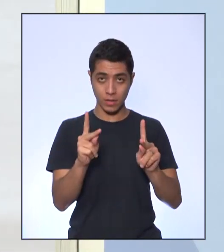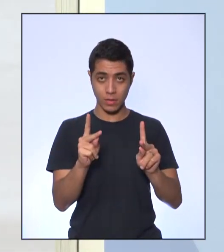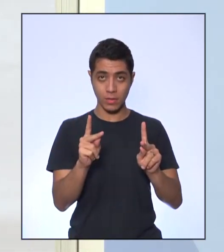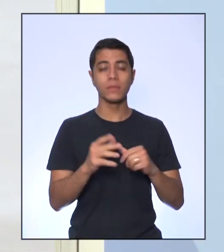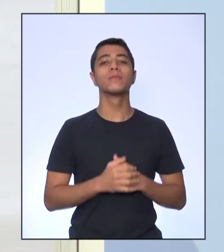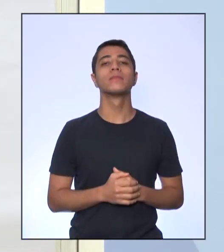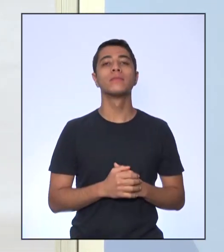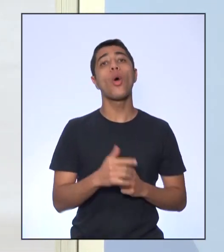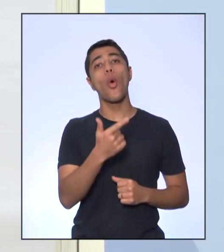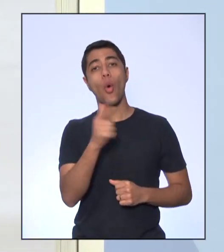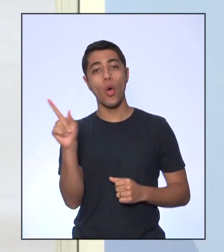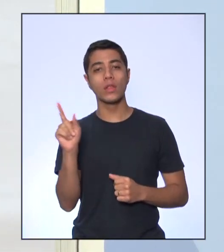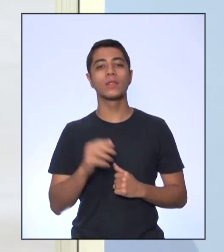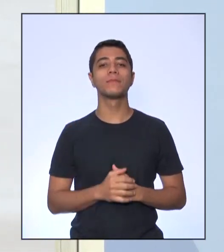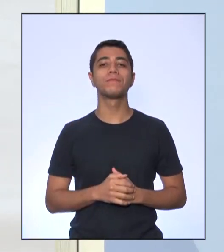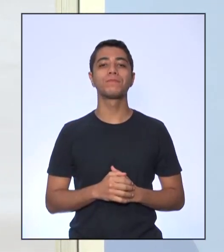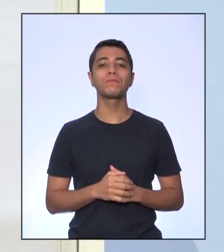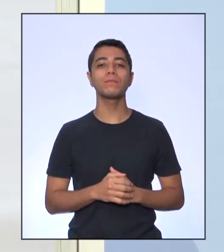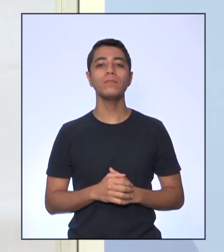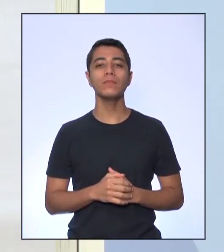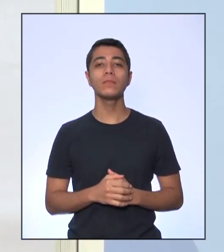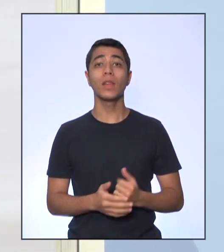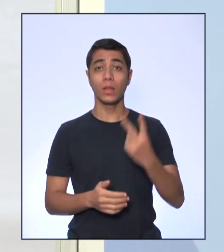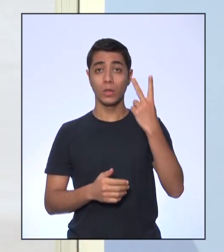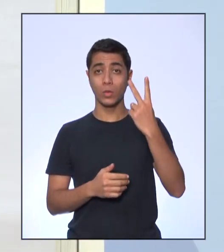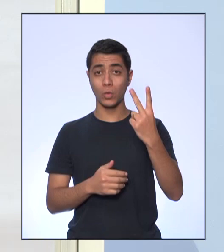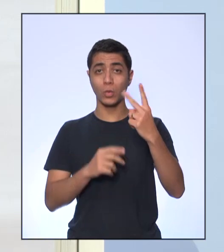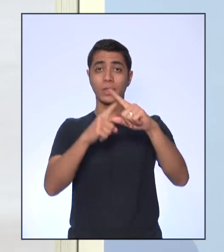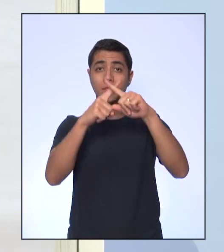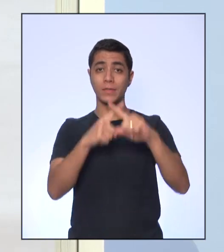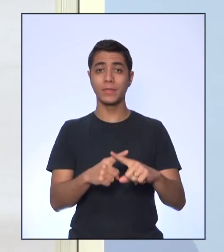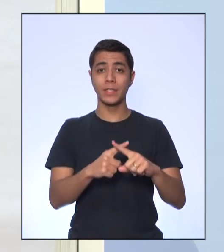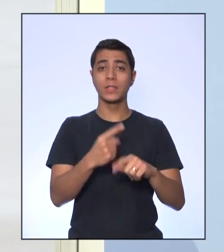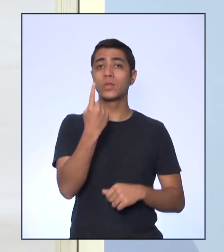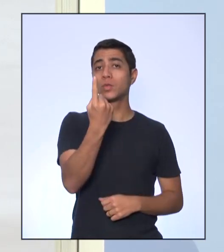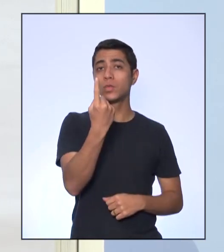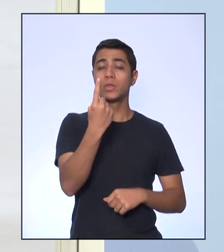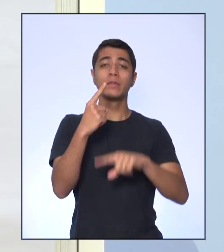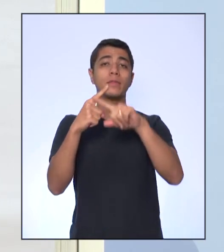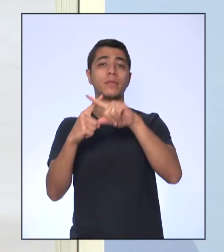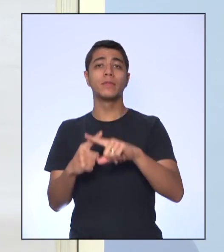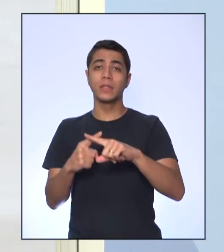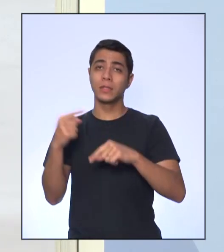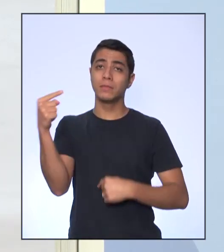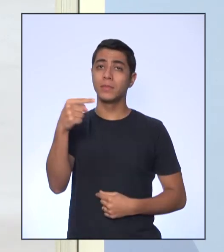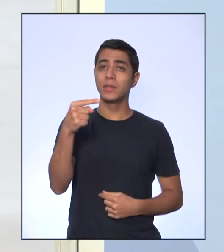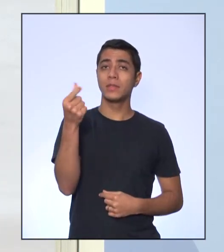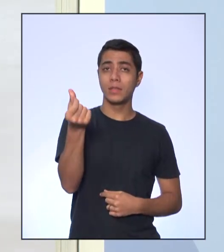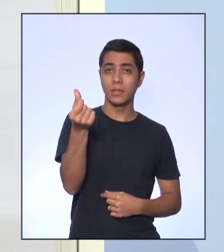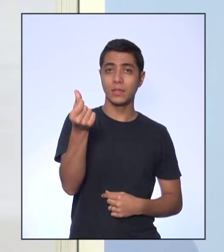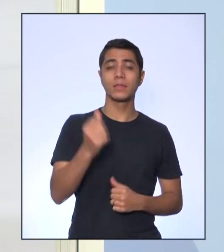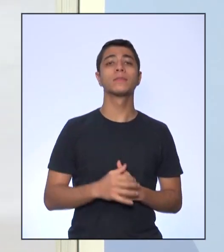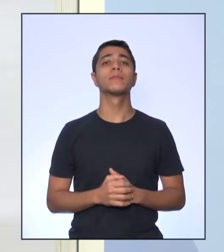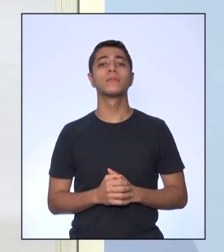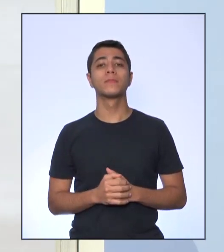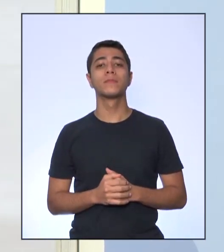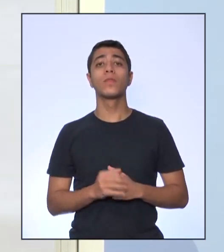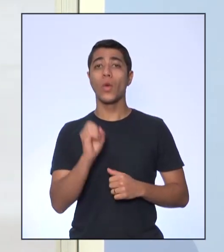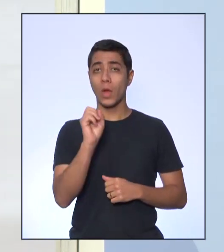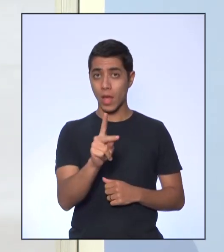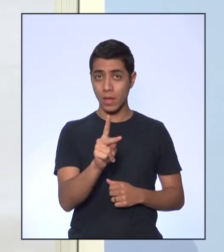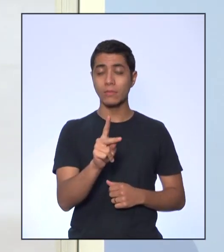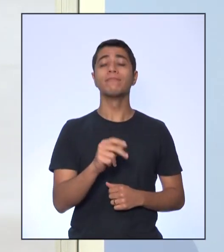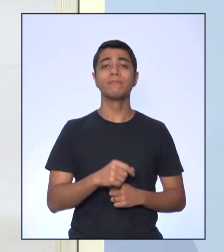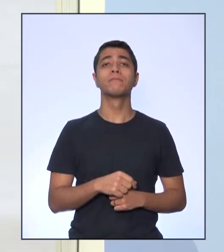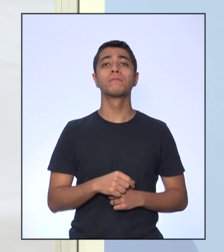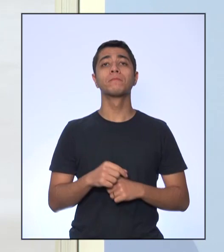ó. 2 vezes 1 vezes o menos 6 aqui. Beleza. Venho para a última aqui,